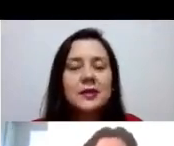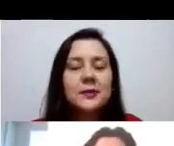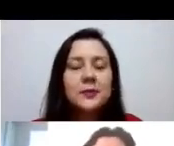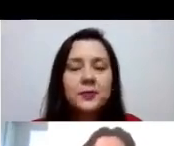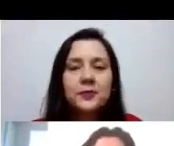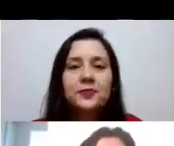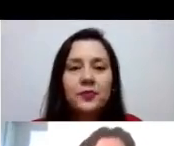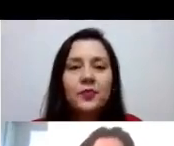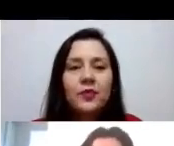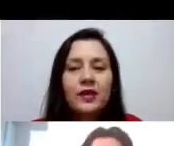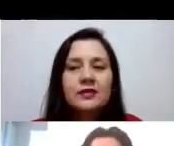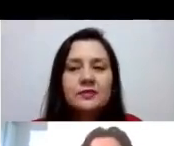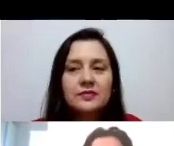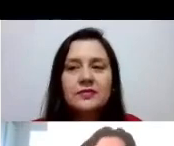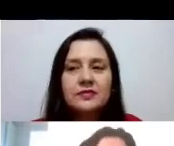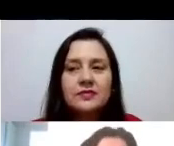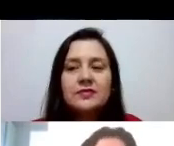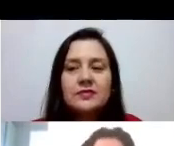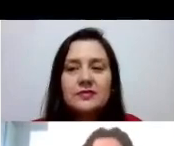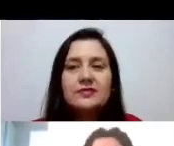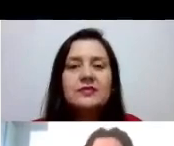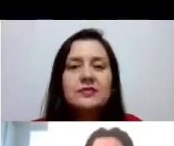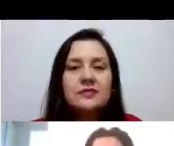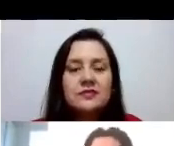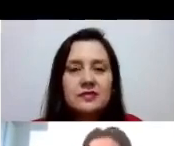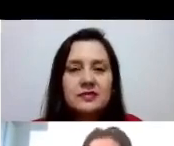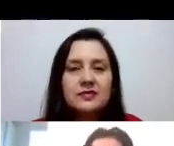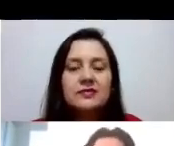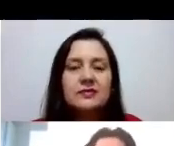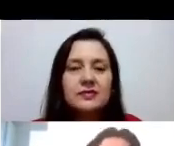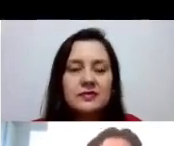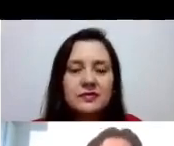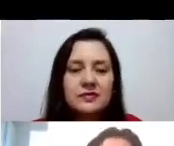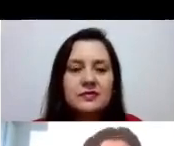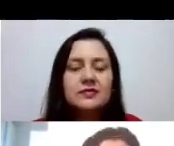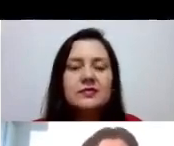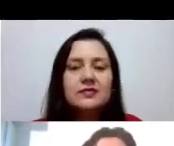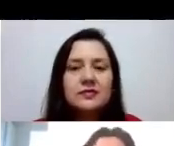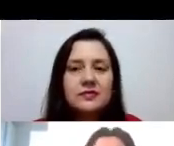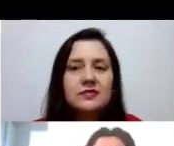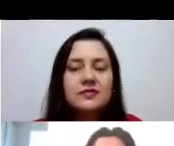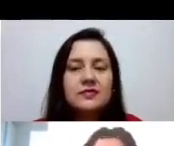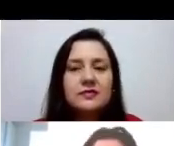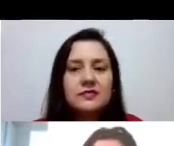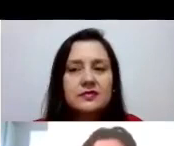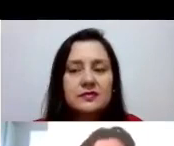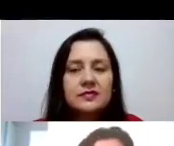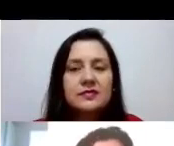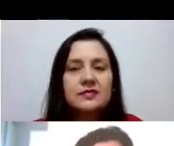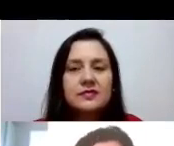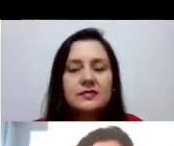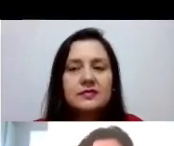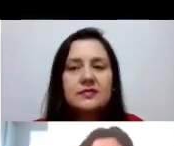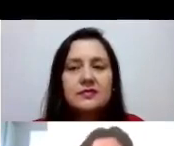profissionalismo. Sim. Compreenda o que cada um faz, qual é a competência, o desenvolvimento de cada um, as dificuldades da